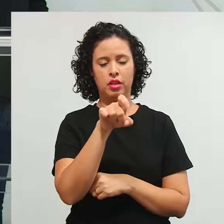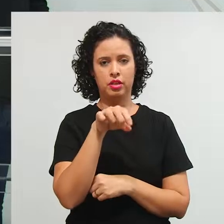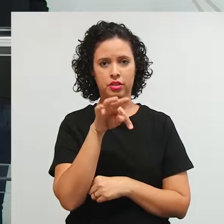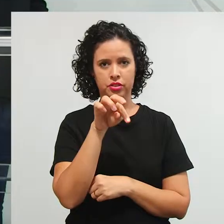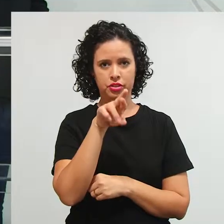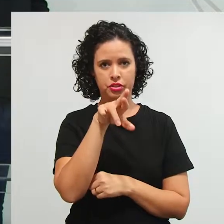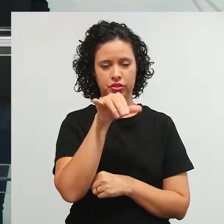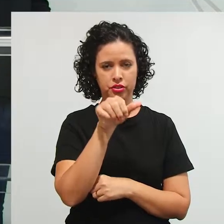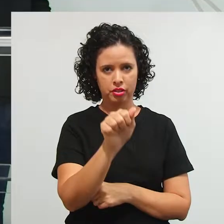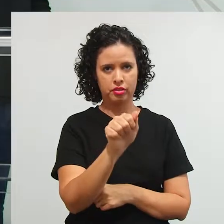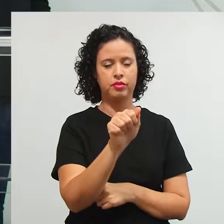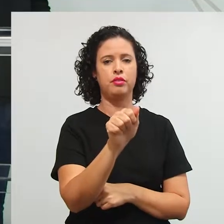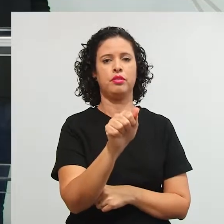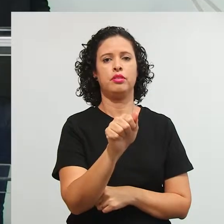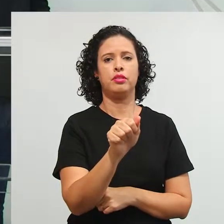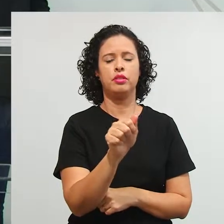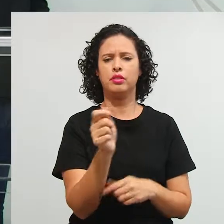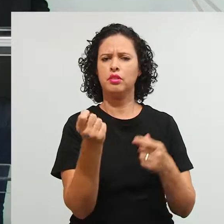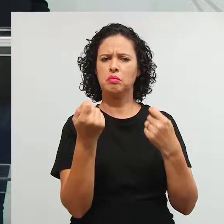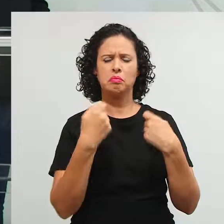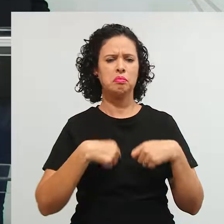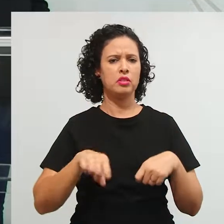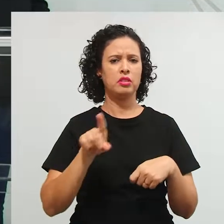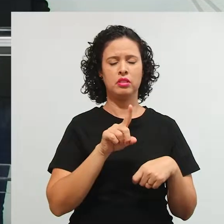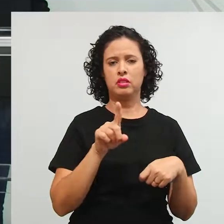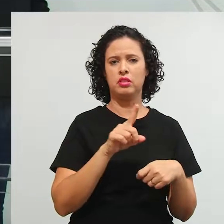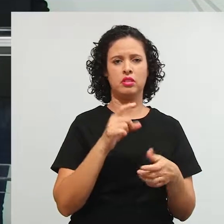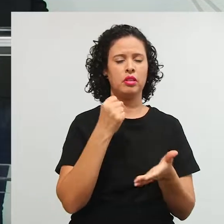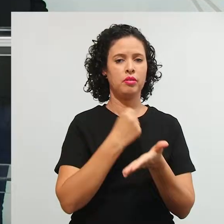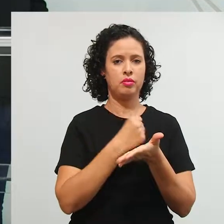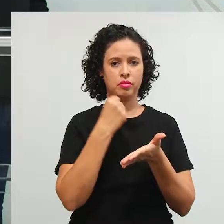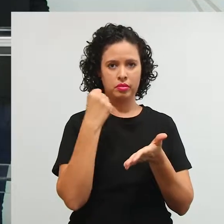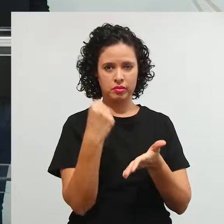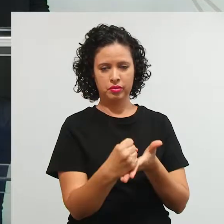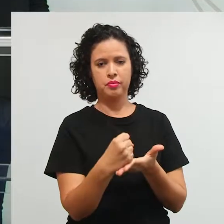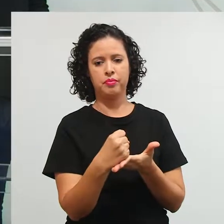extraordinário, ele não precisa de autorização